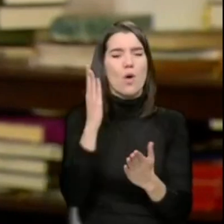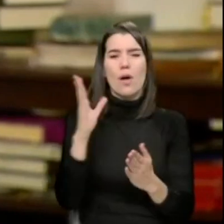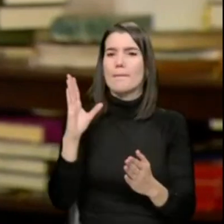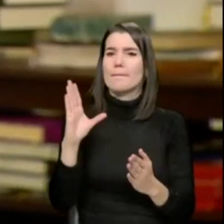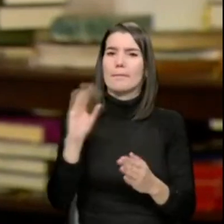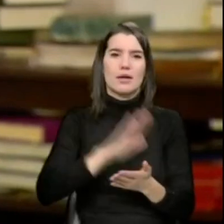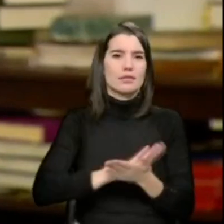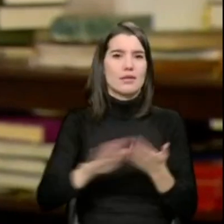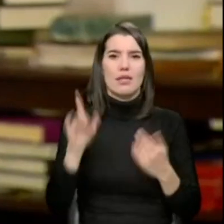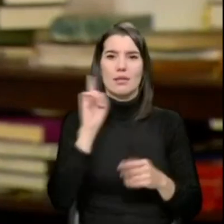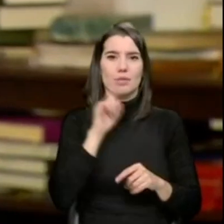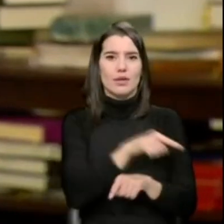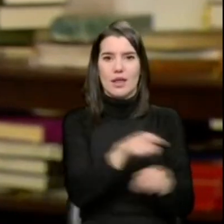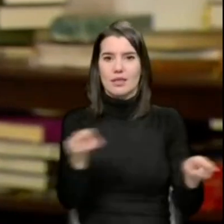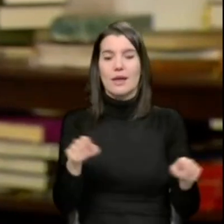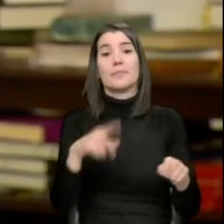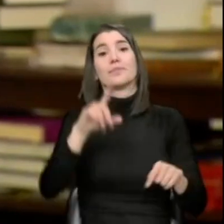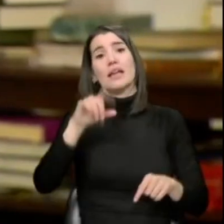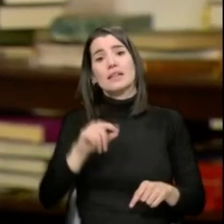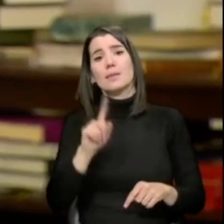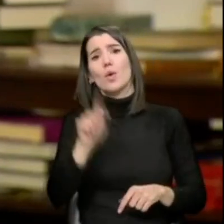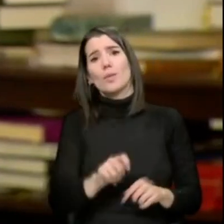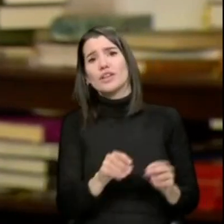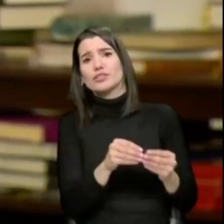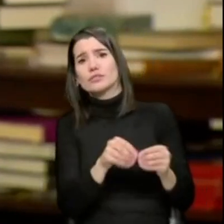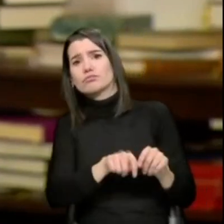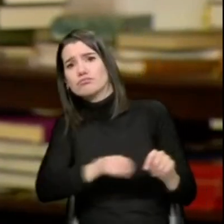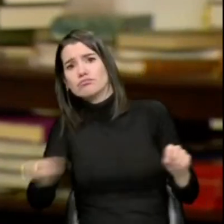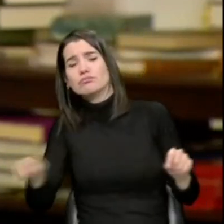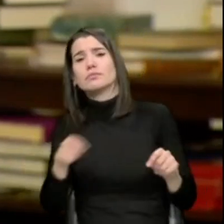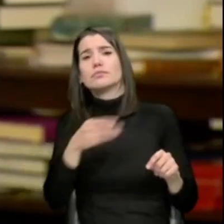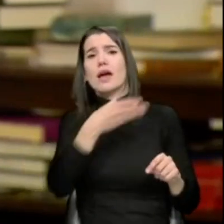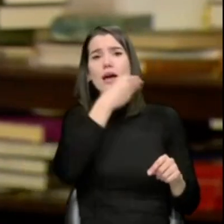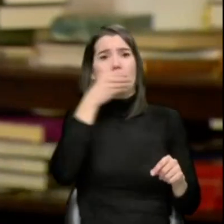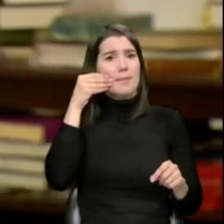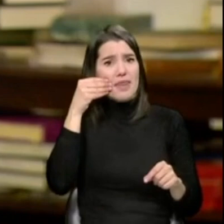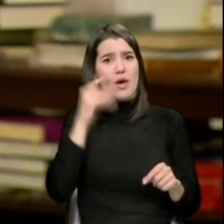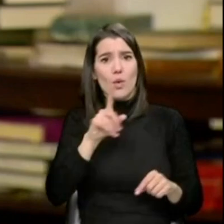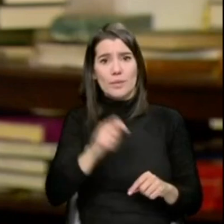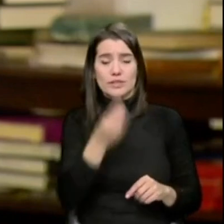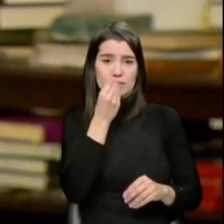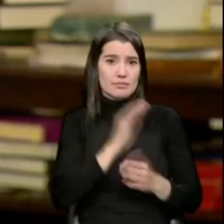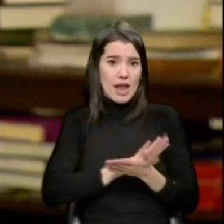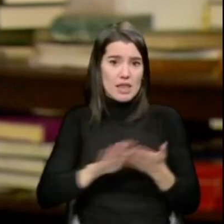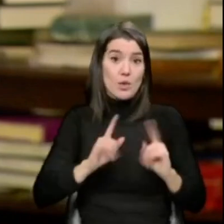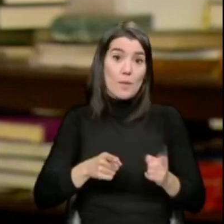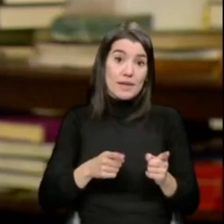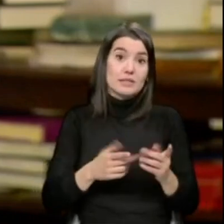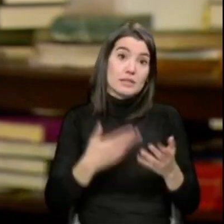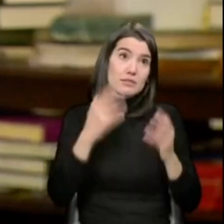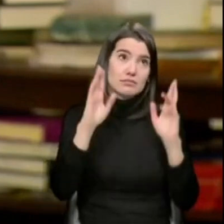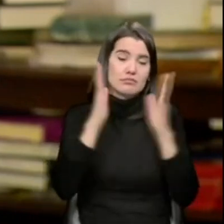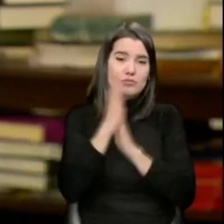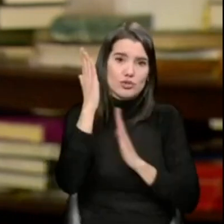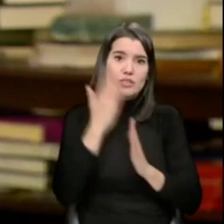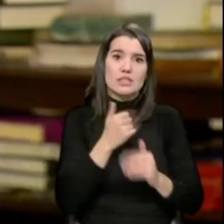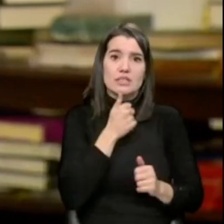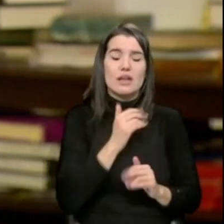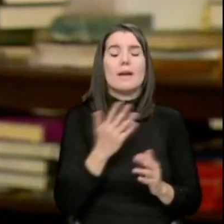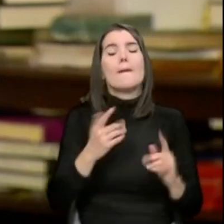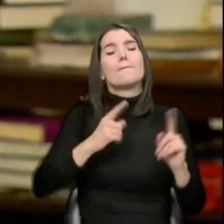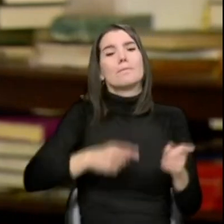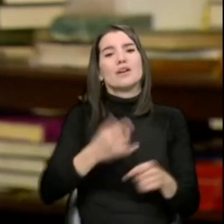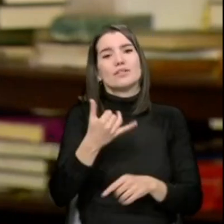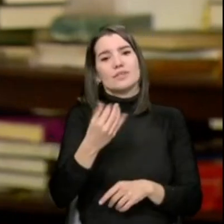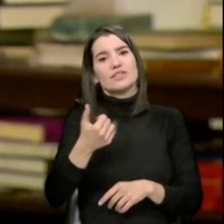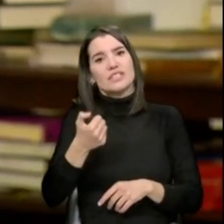que é naturalmente o jejum no mês do Ramadão, que vai começar agora, se Deus quiser, em março de 2025, onde ali também a